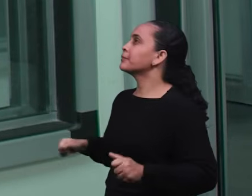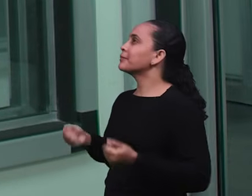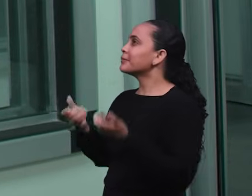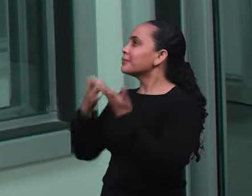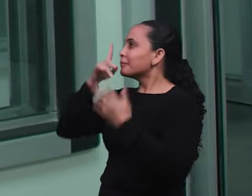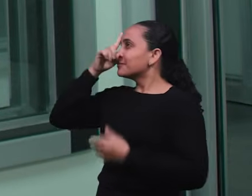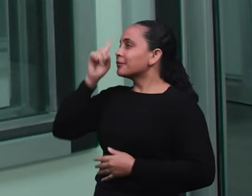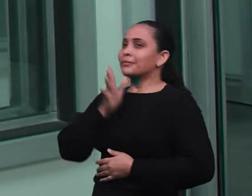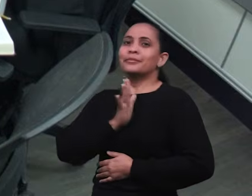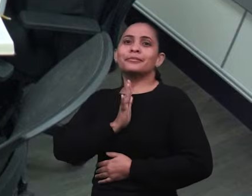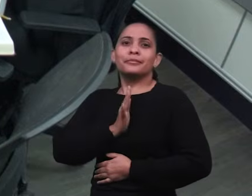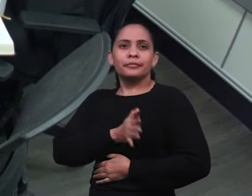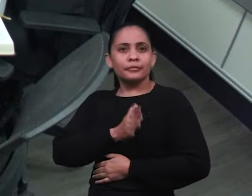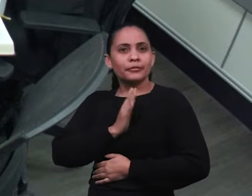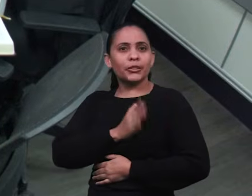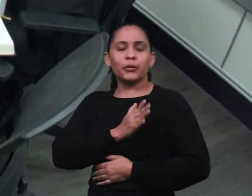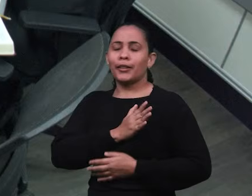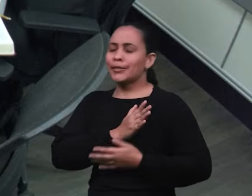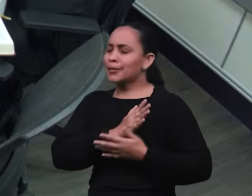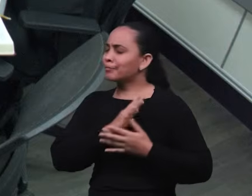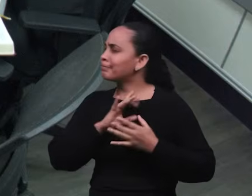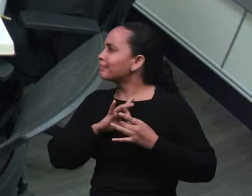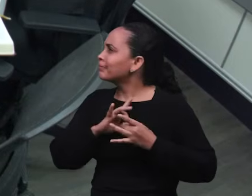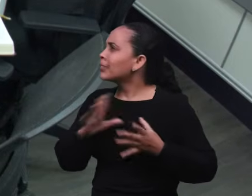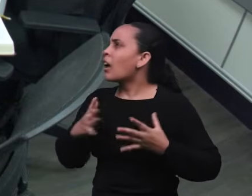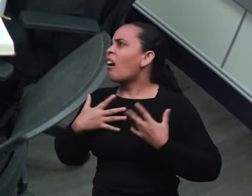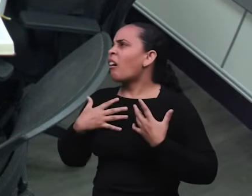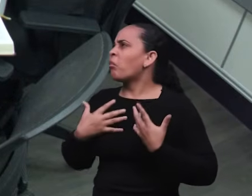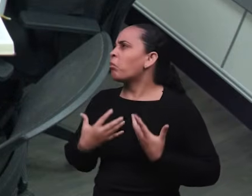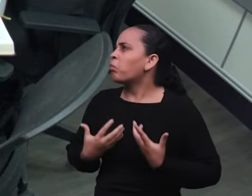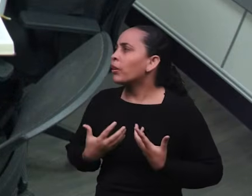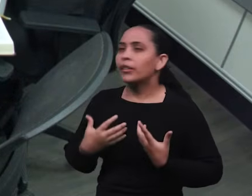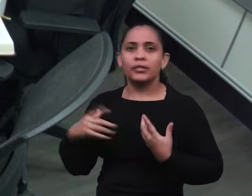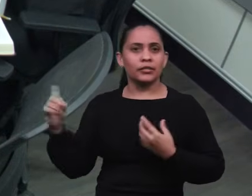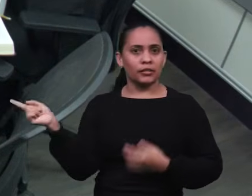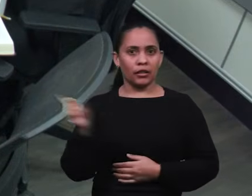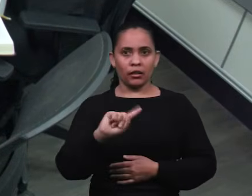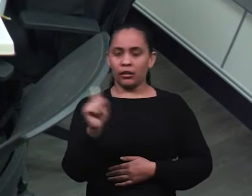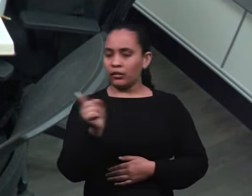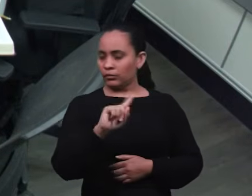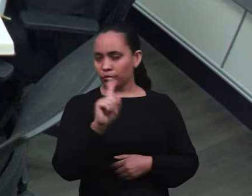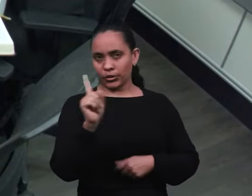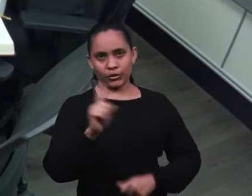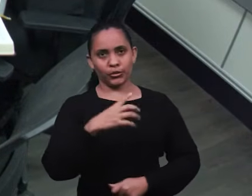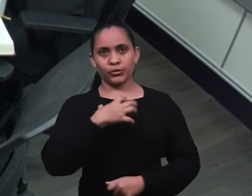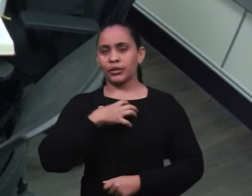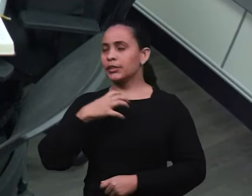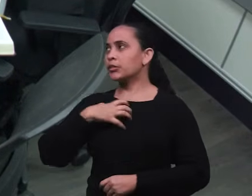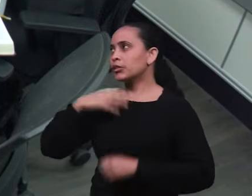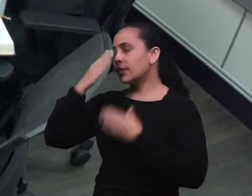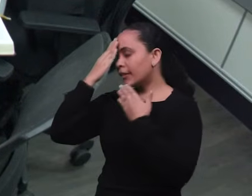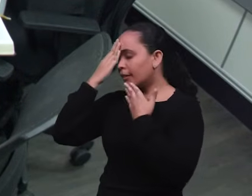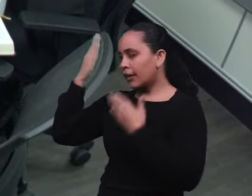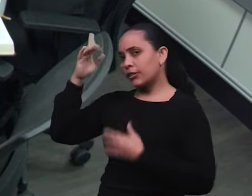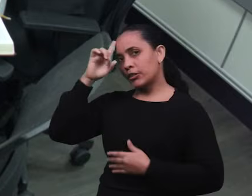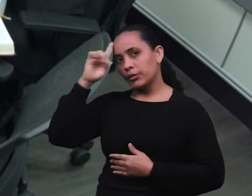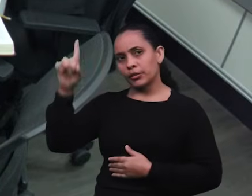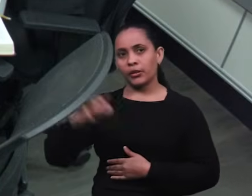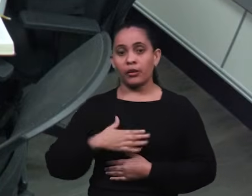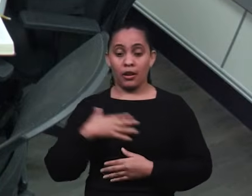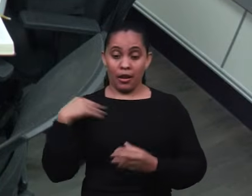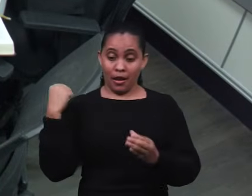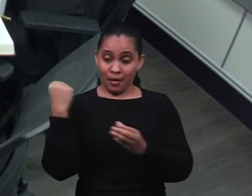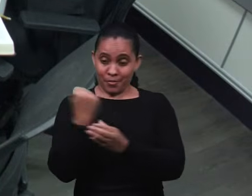oferta o Senhor. Com o coração limpo, né? Limpo, né? Livre, né? Sem peso. Eu tô... Não, é um ato de gratidão. E o exemplo de